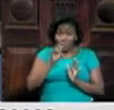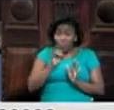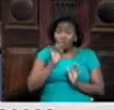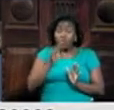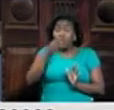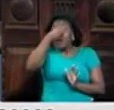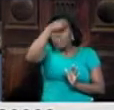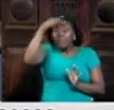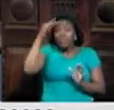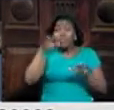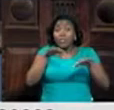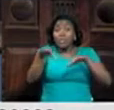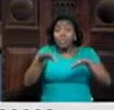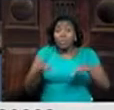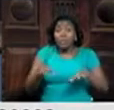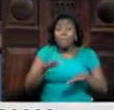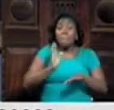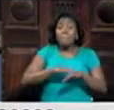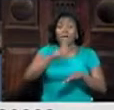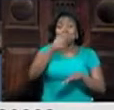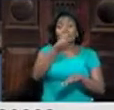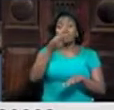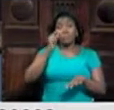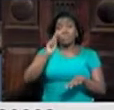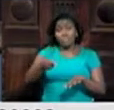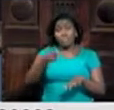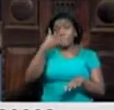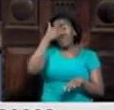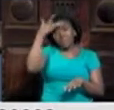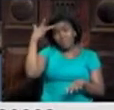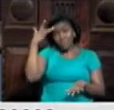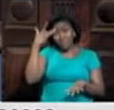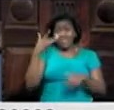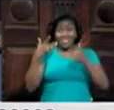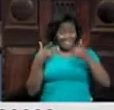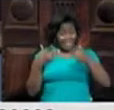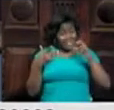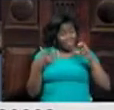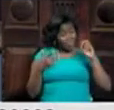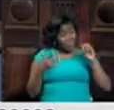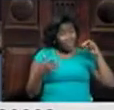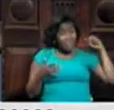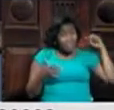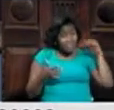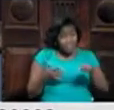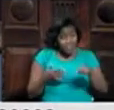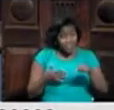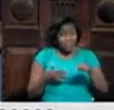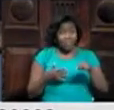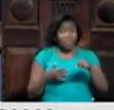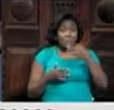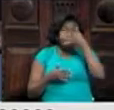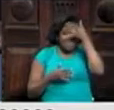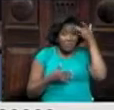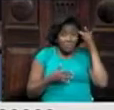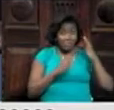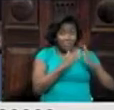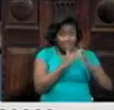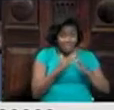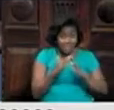municípios com mais de 200 mil eleitores. 150 mil eleitores, municípios que têm 150 mil